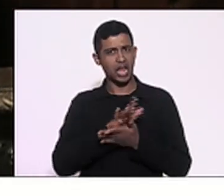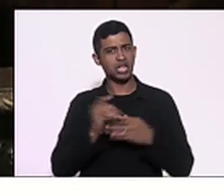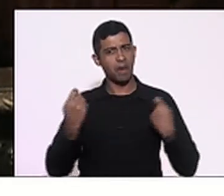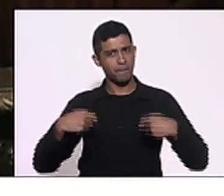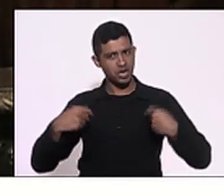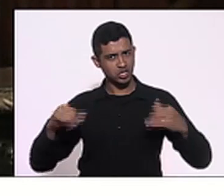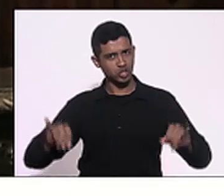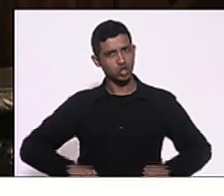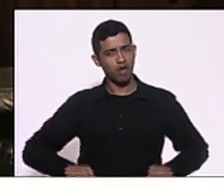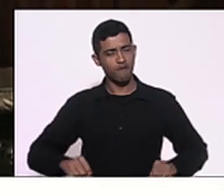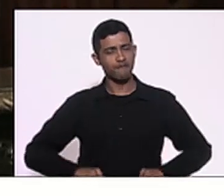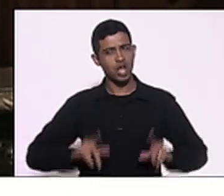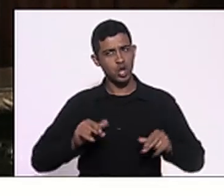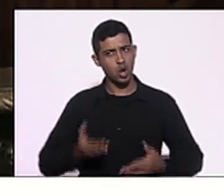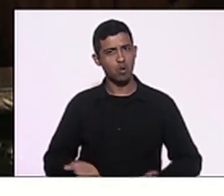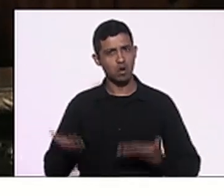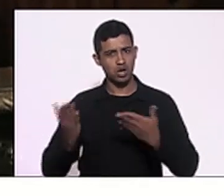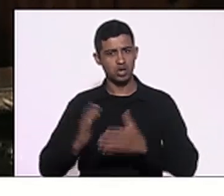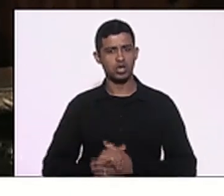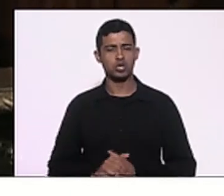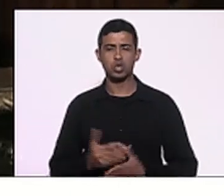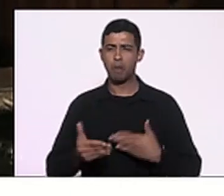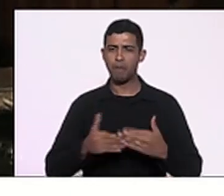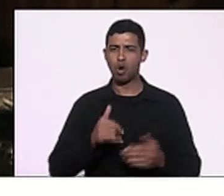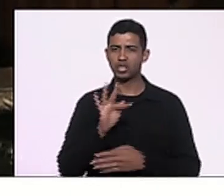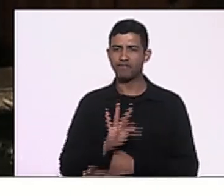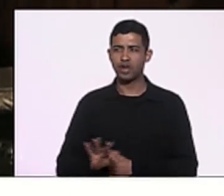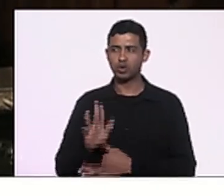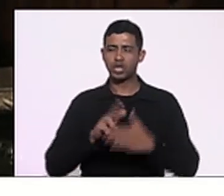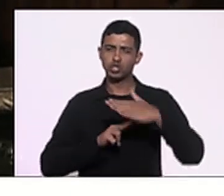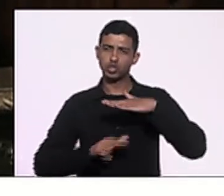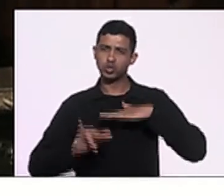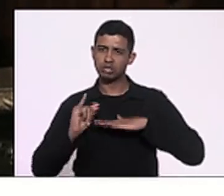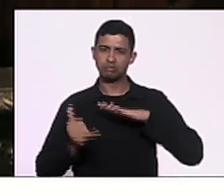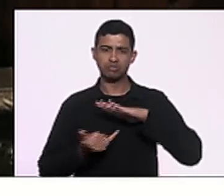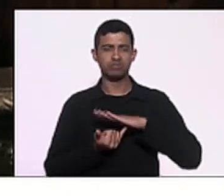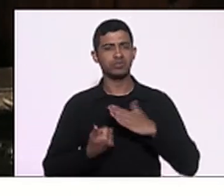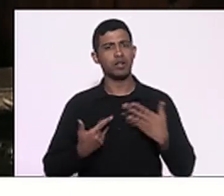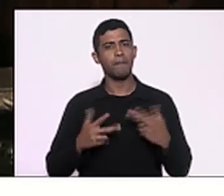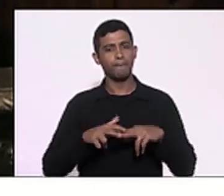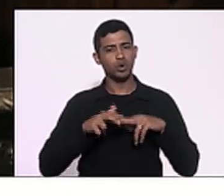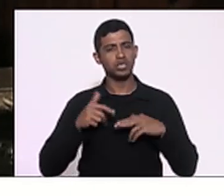E esse interventor teve o que merecia na segunda-feira passada.